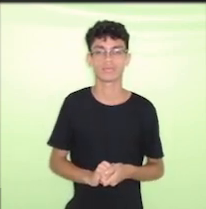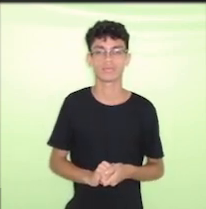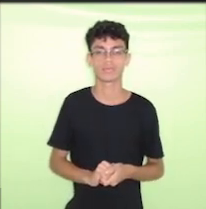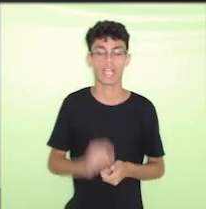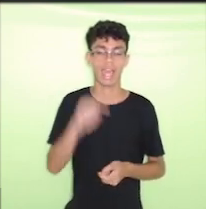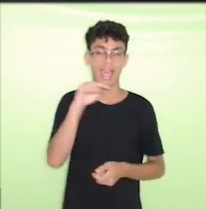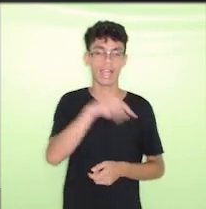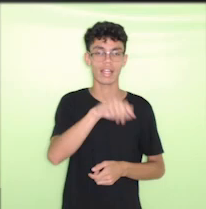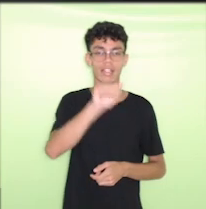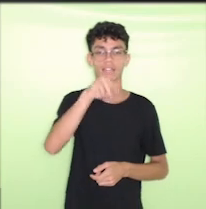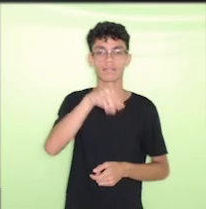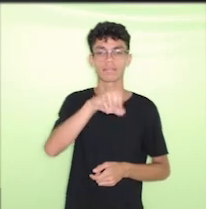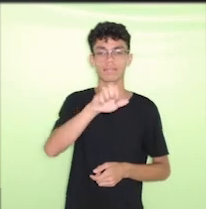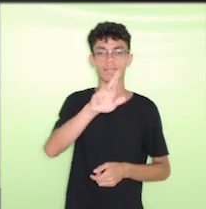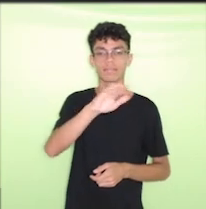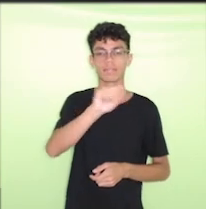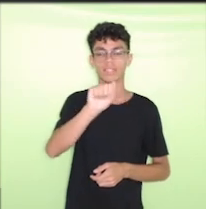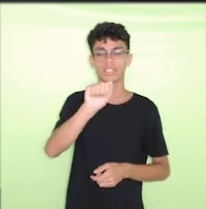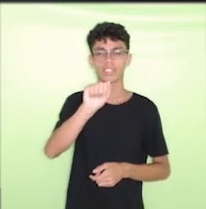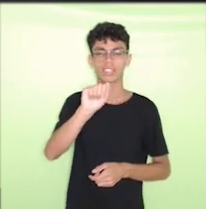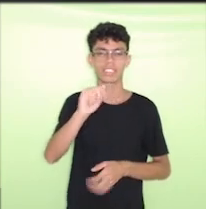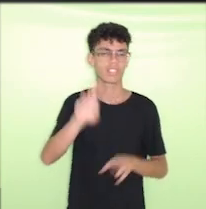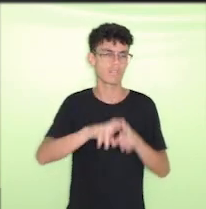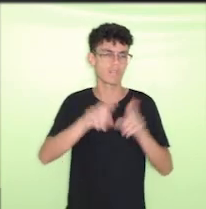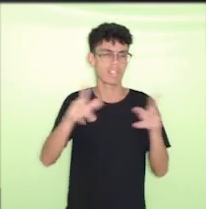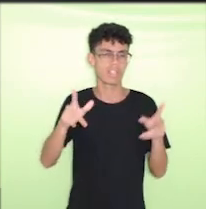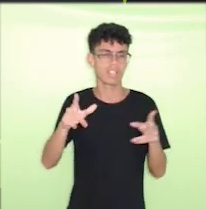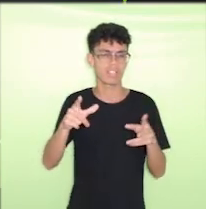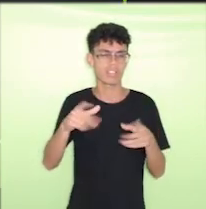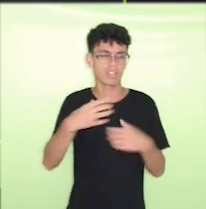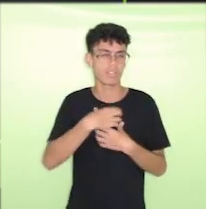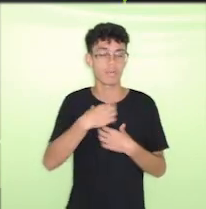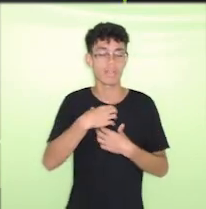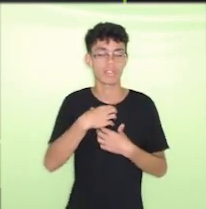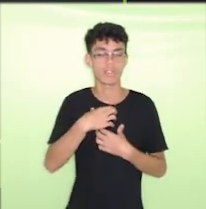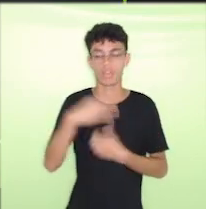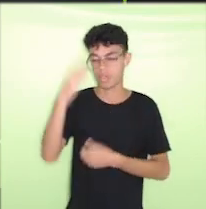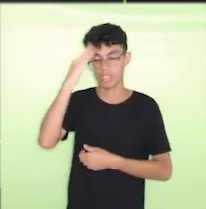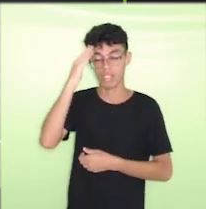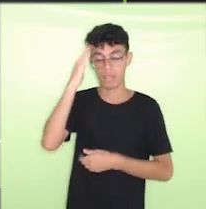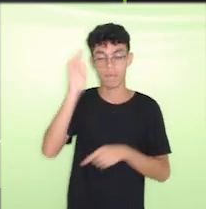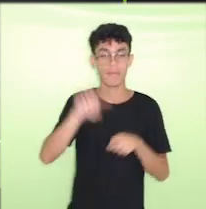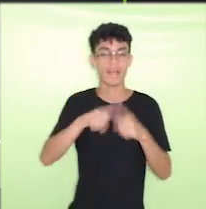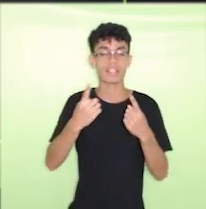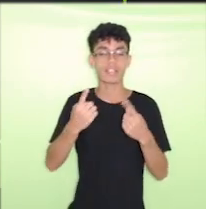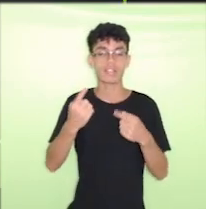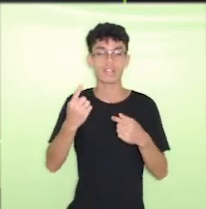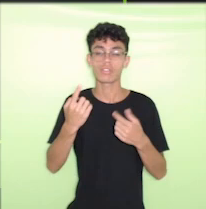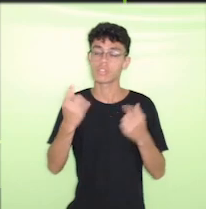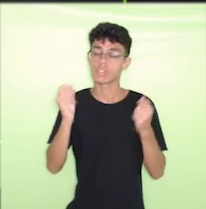Ela está diferente. Ela está diferente. Já sei, mas façamos uma tentativa.